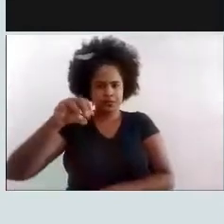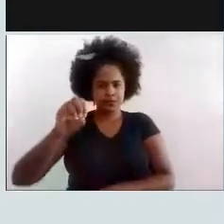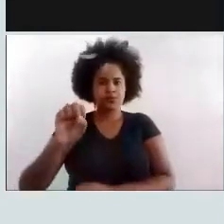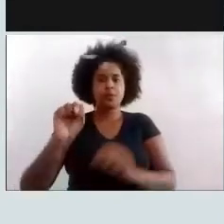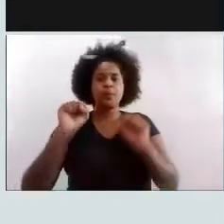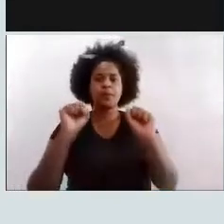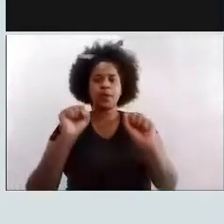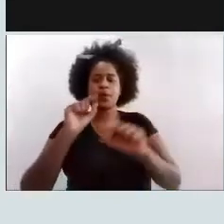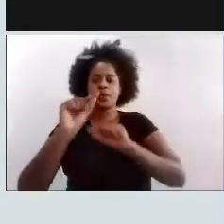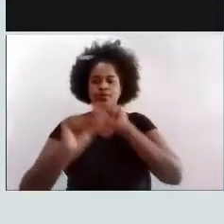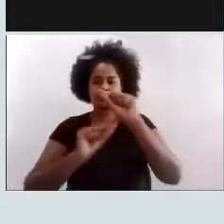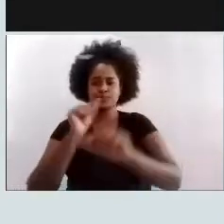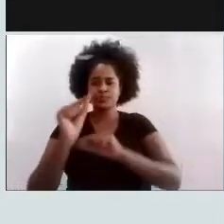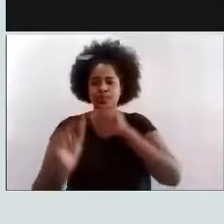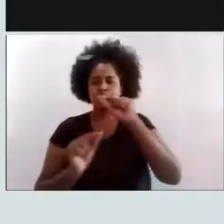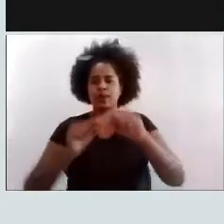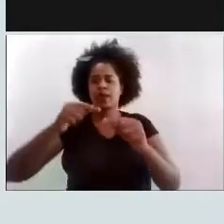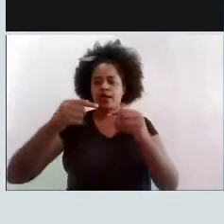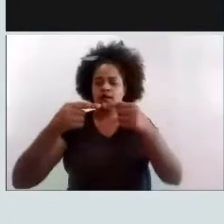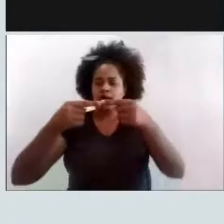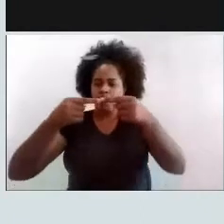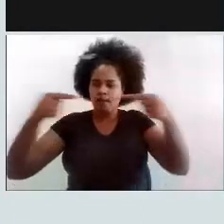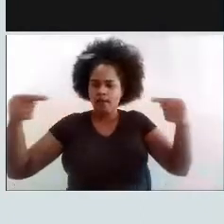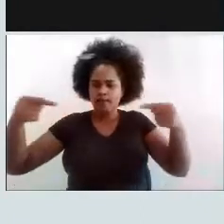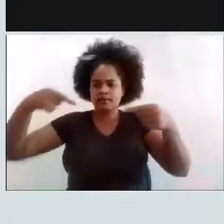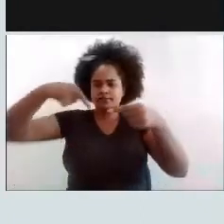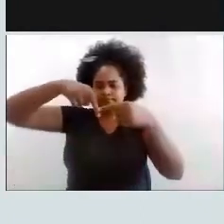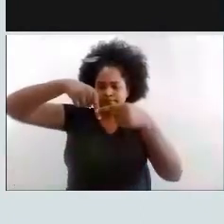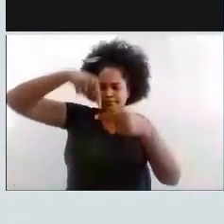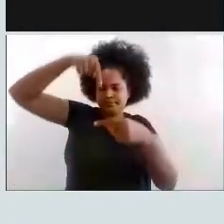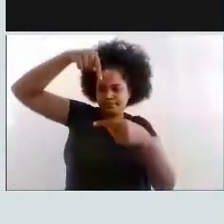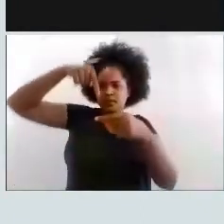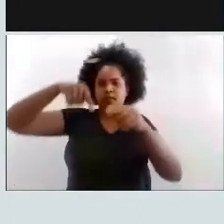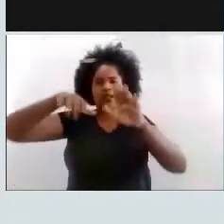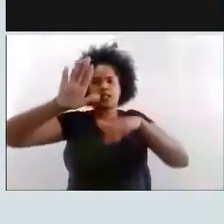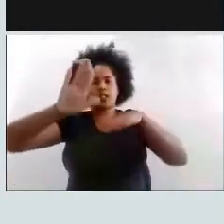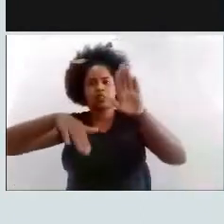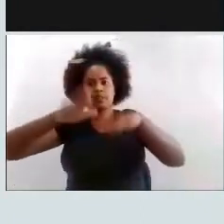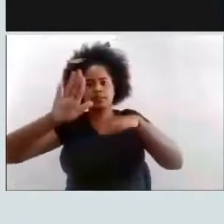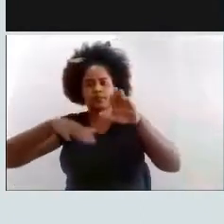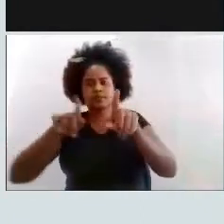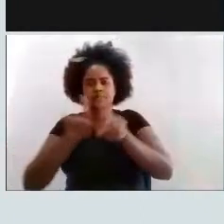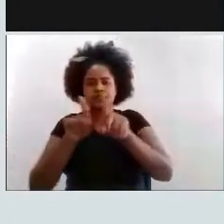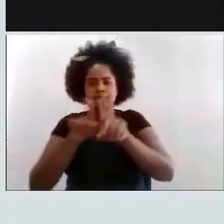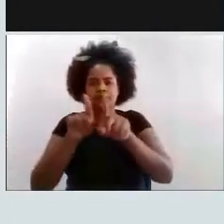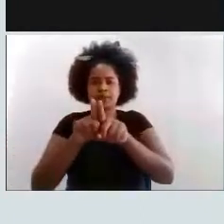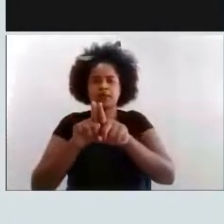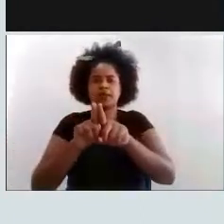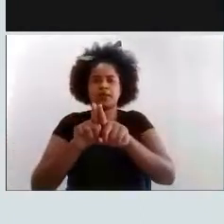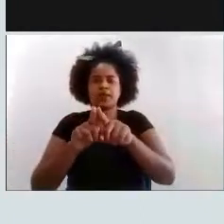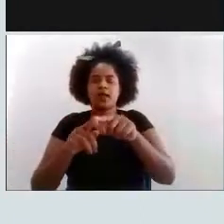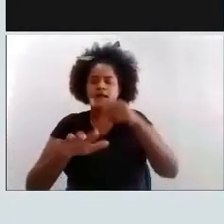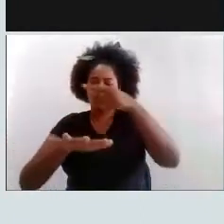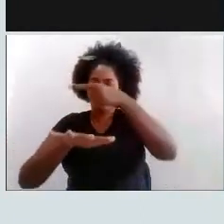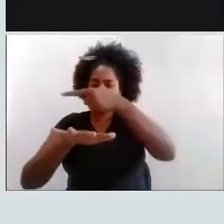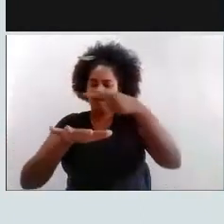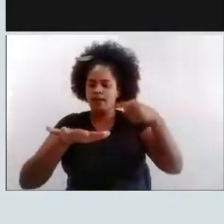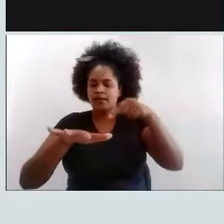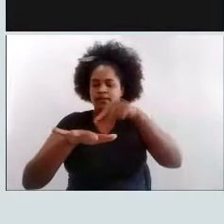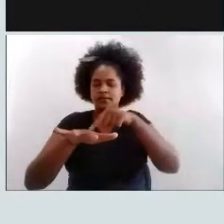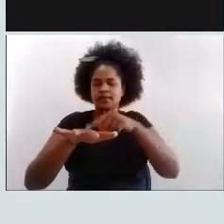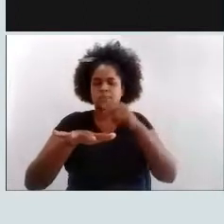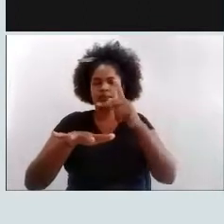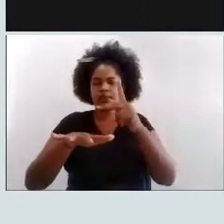ortogonais e o perpendicularismo entre reta e plano e entre plano.